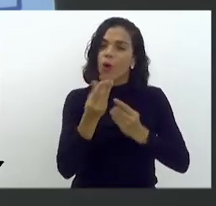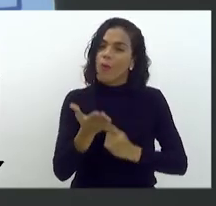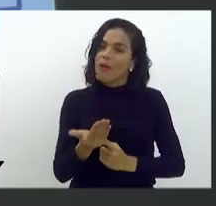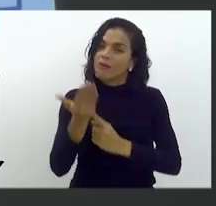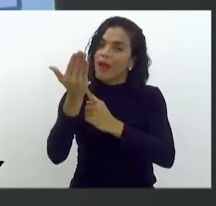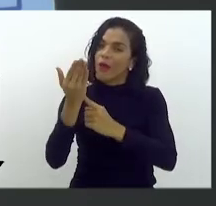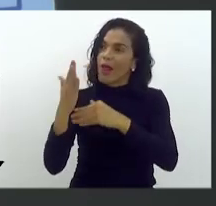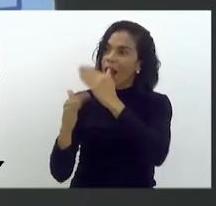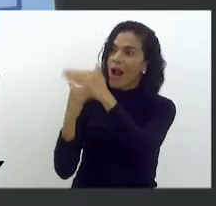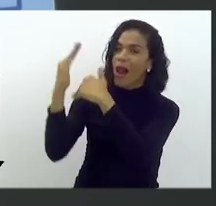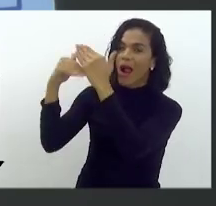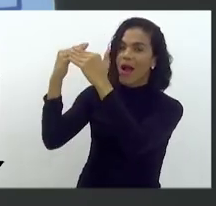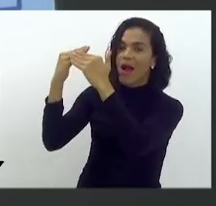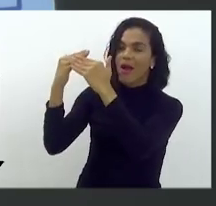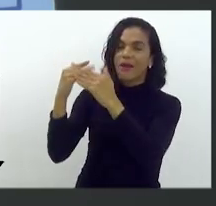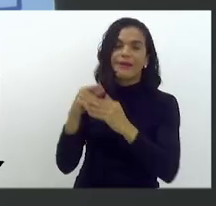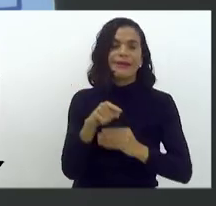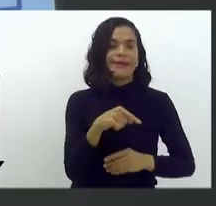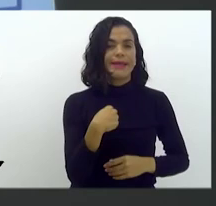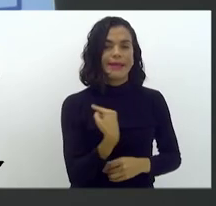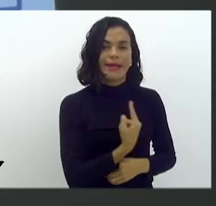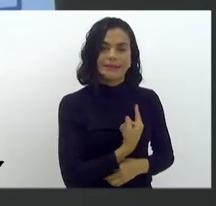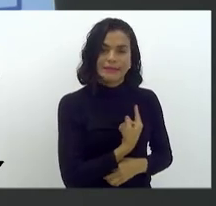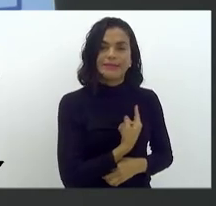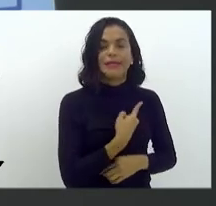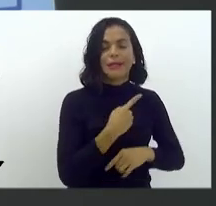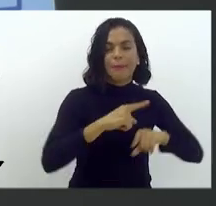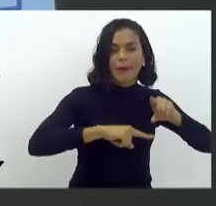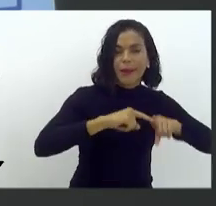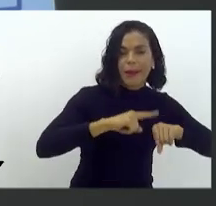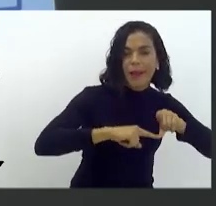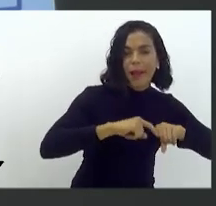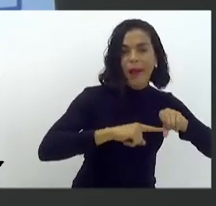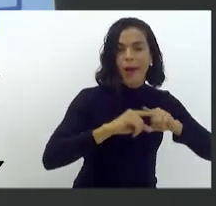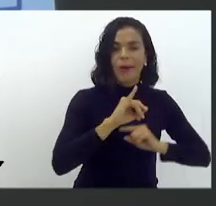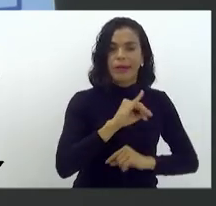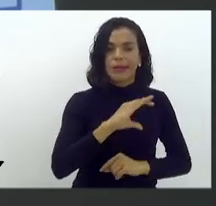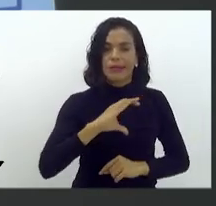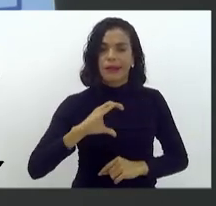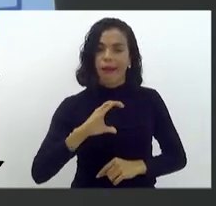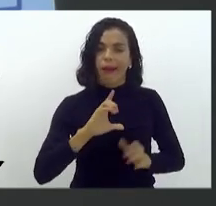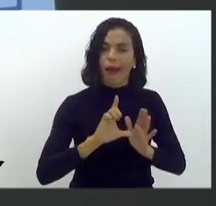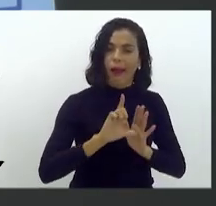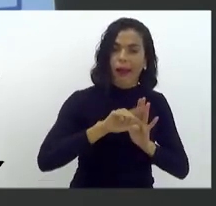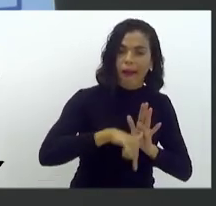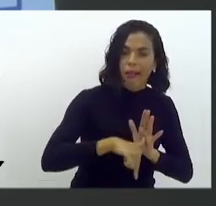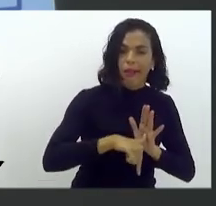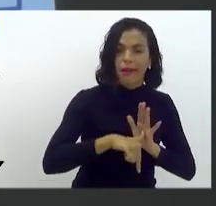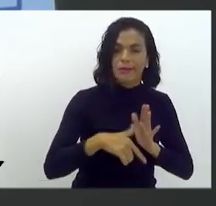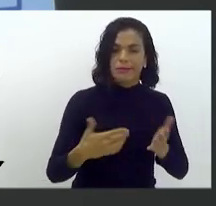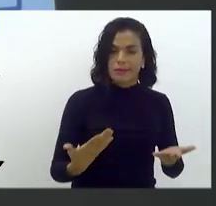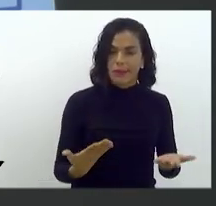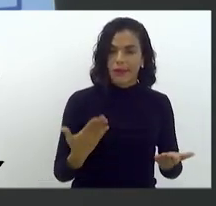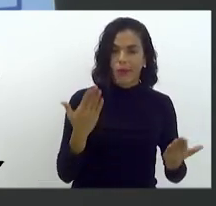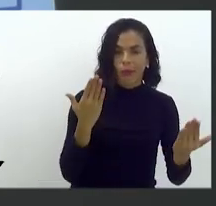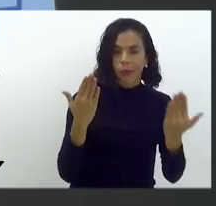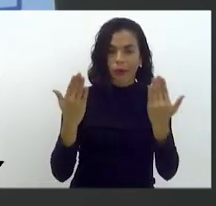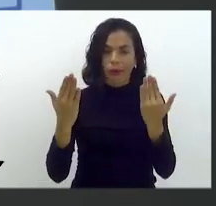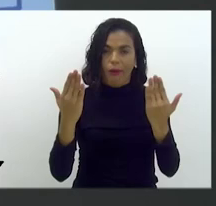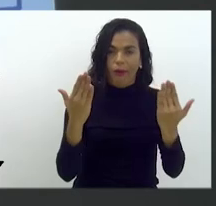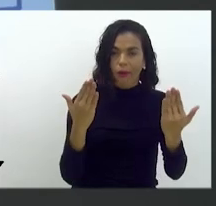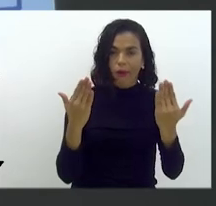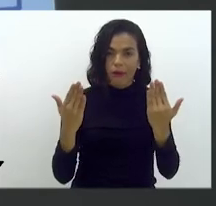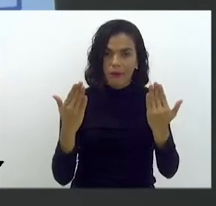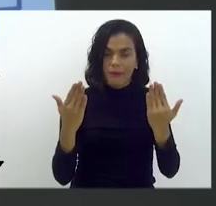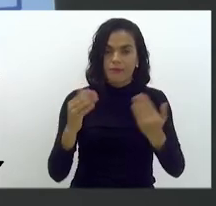tá avançando e o quanto né os equipamentos do icce estão a quem do que poderia estar